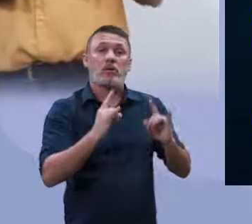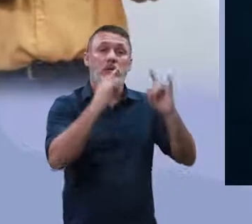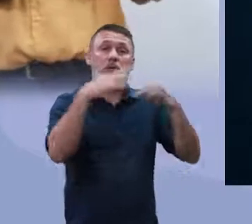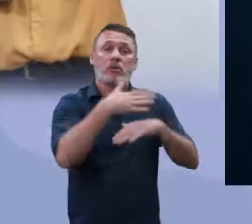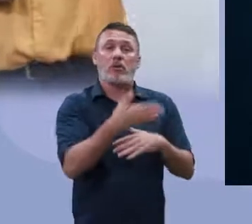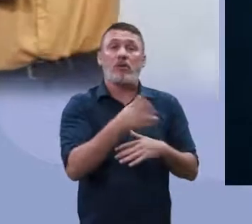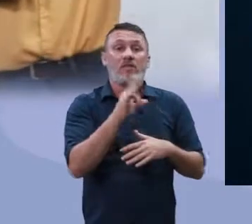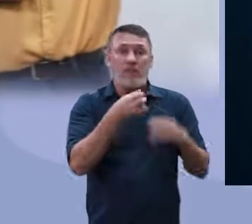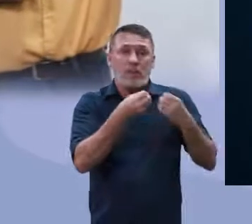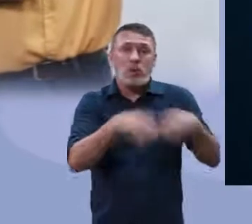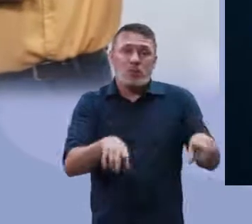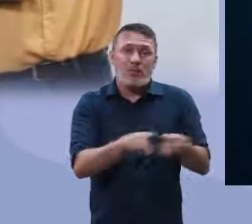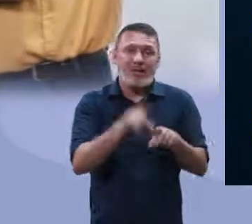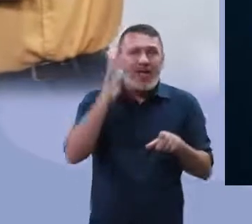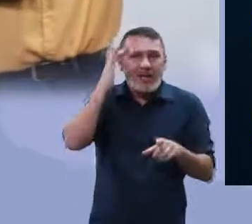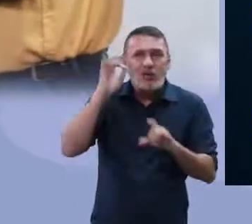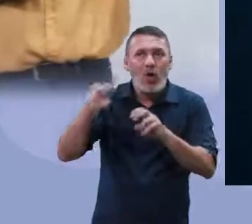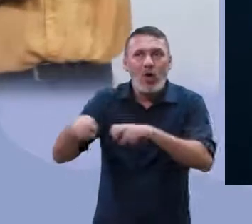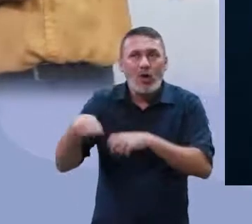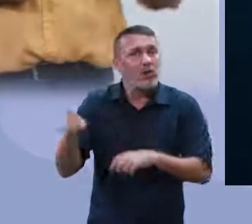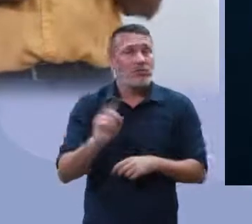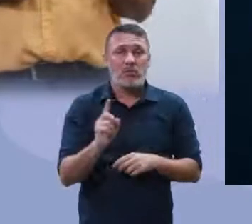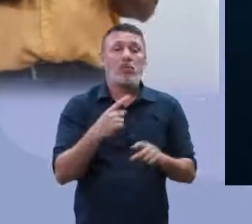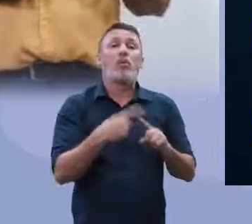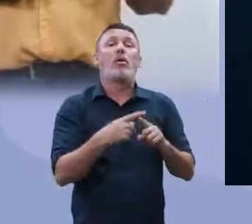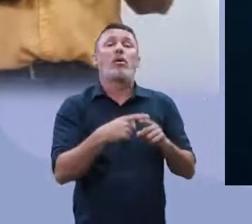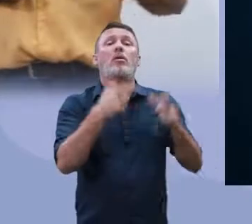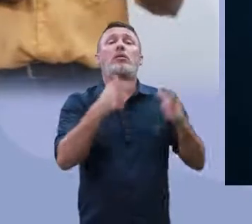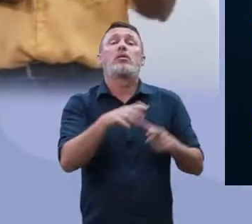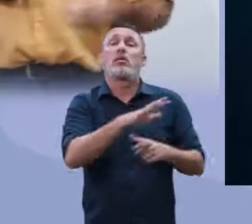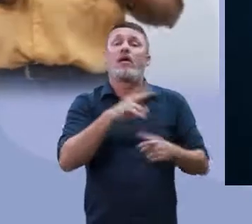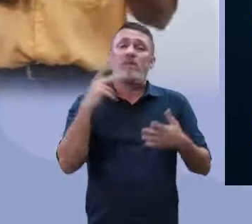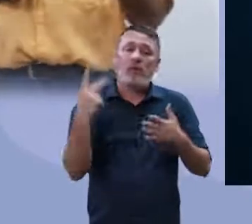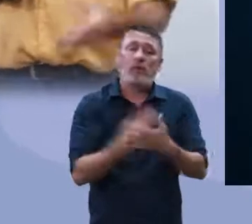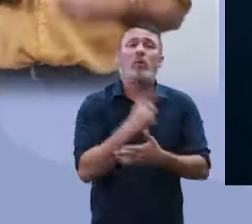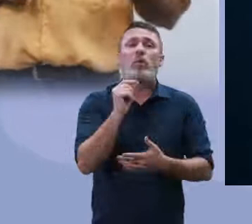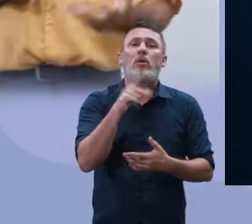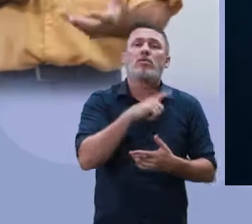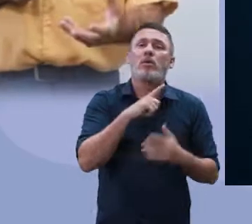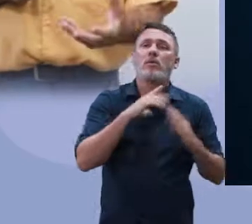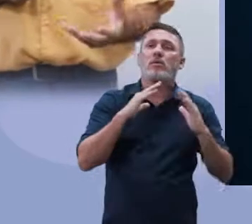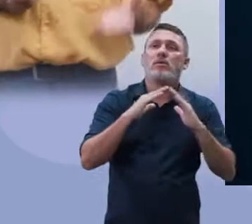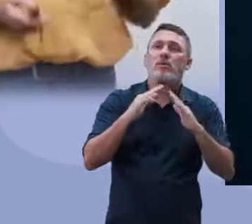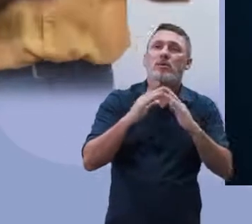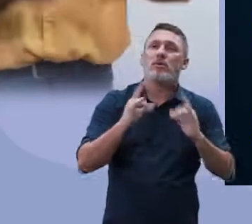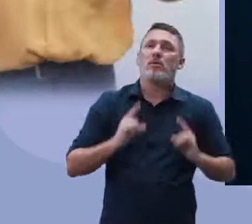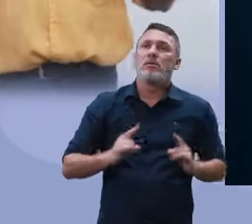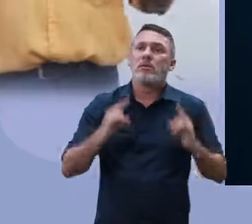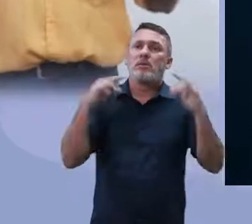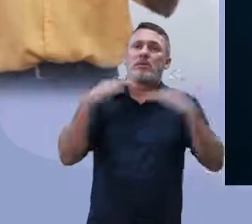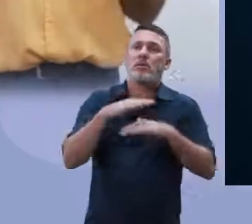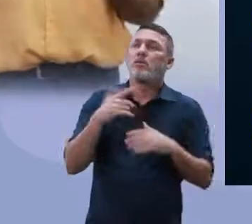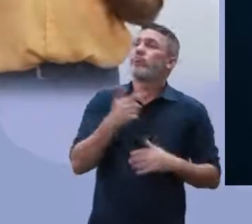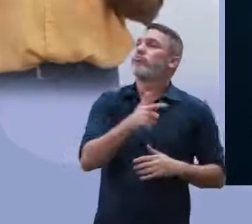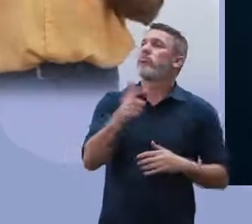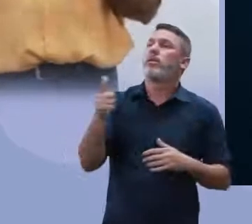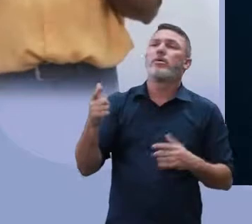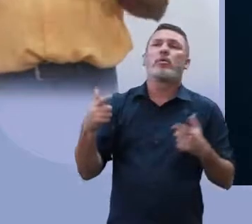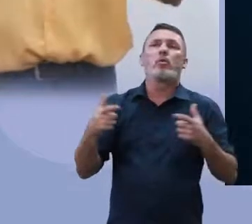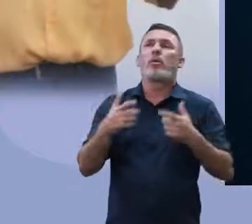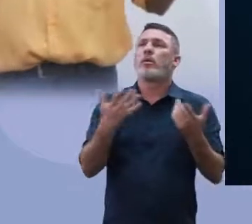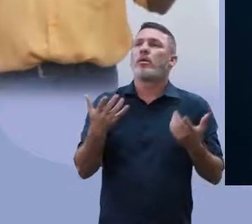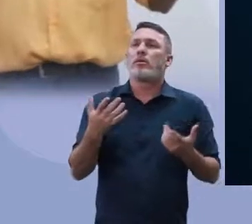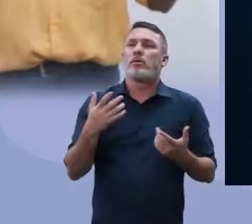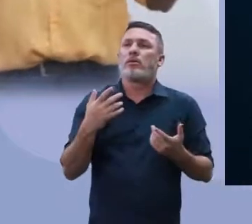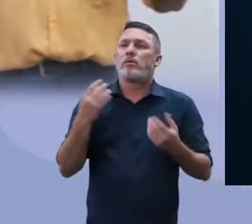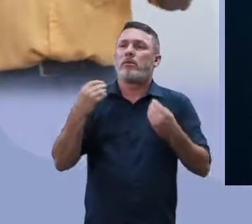uma vez que nós vamos ter, teoricamente falando, uma perda de biodiversidade, alteração de ciclos